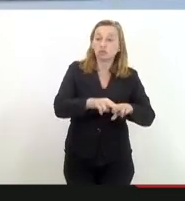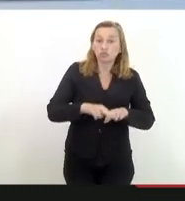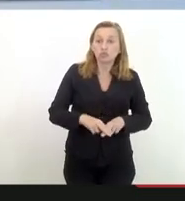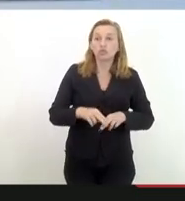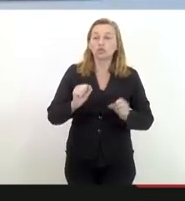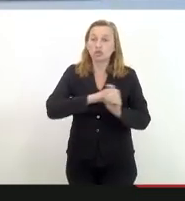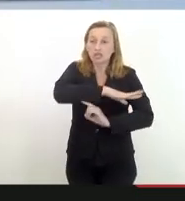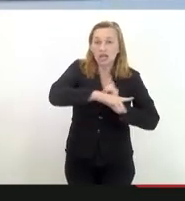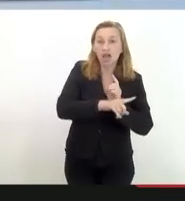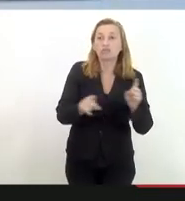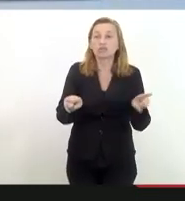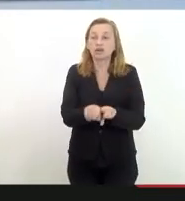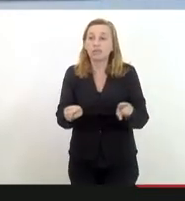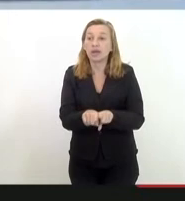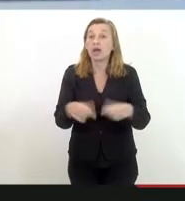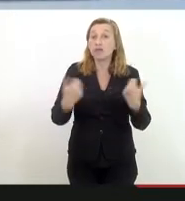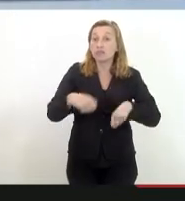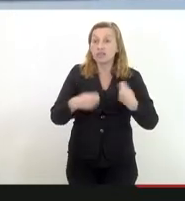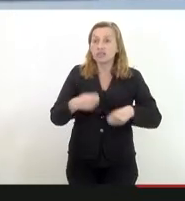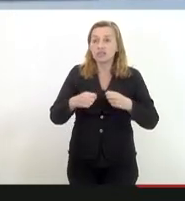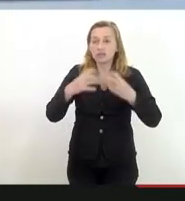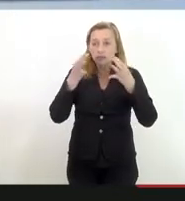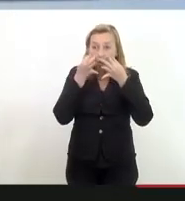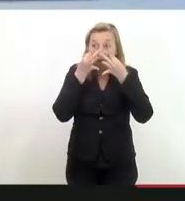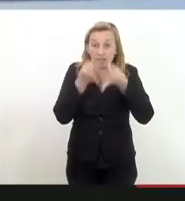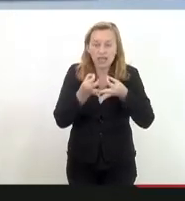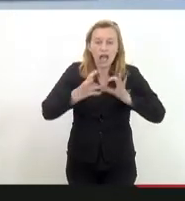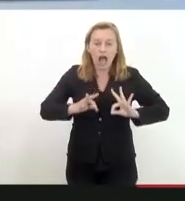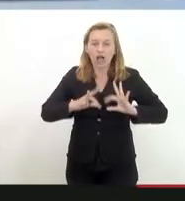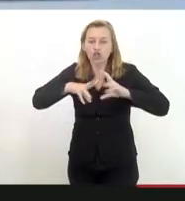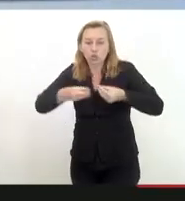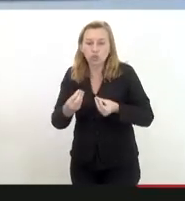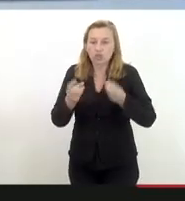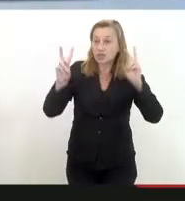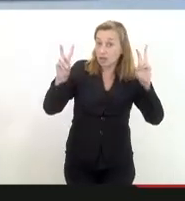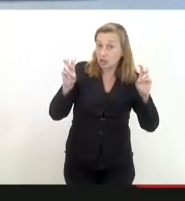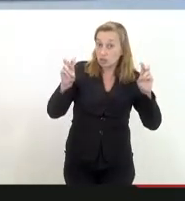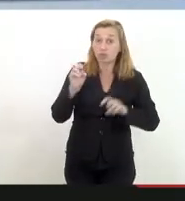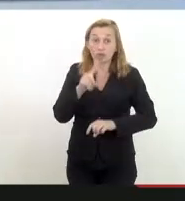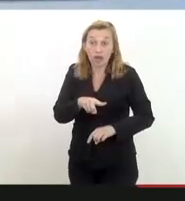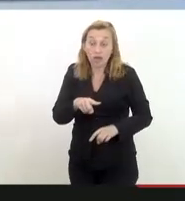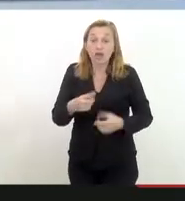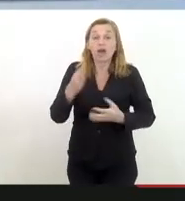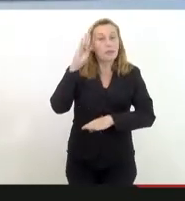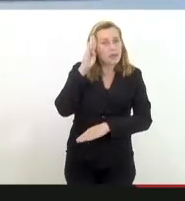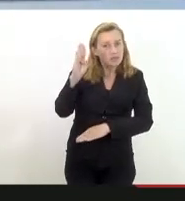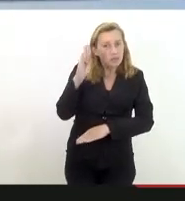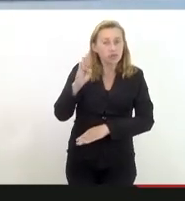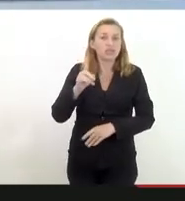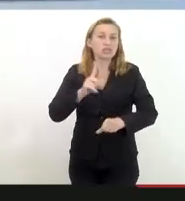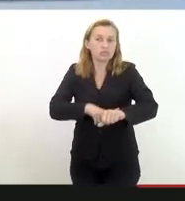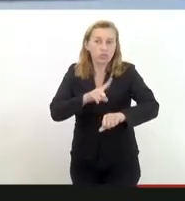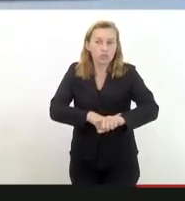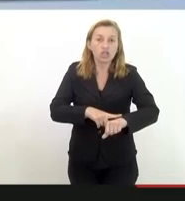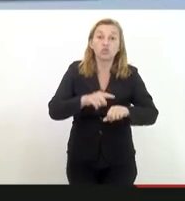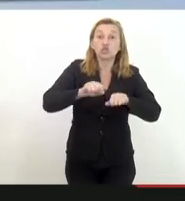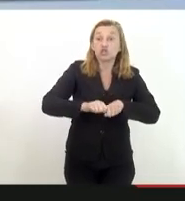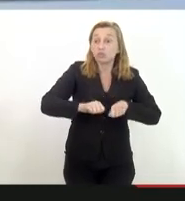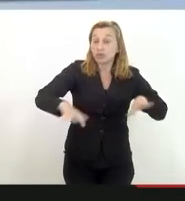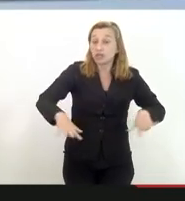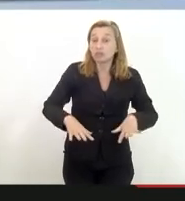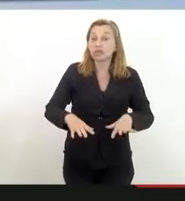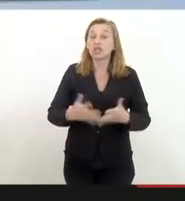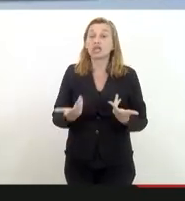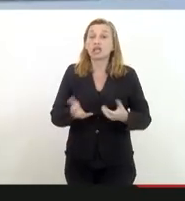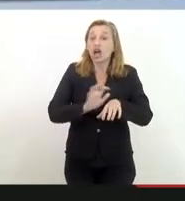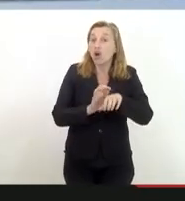também, e por isso acho que a gente precisa estar muito atento a todas essas questões, né? principalmente nesse momento de pandemia da